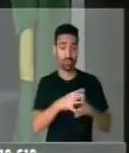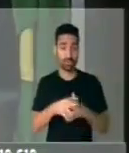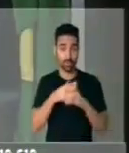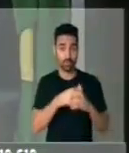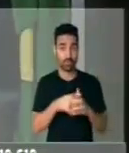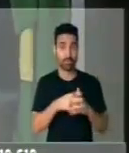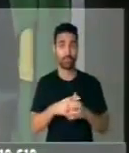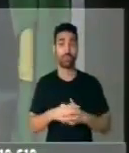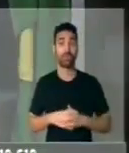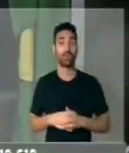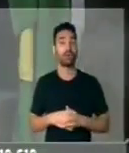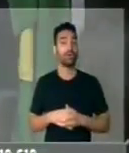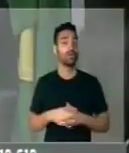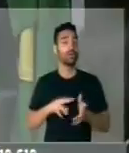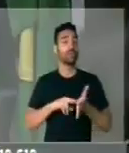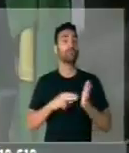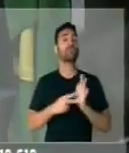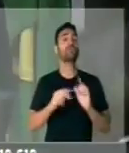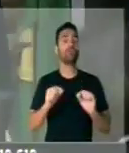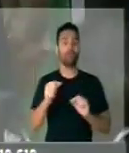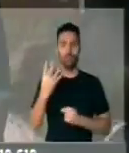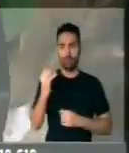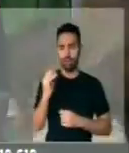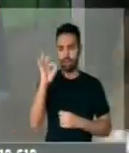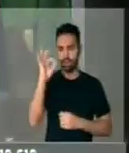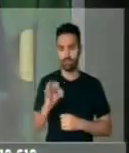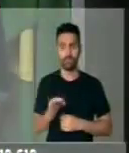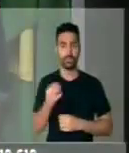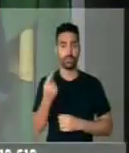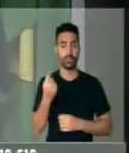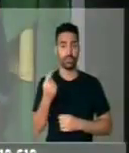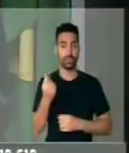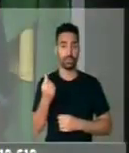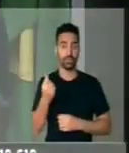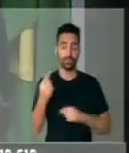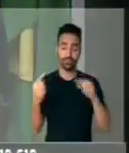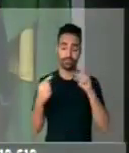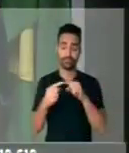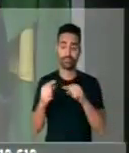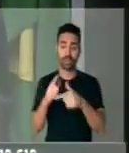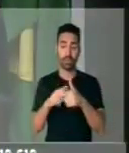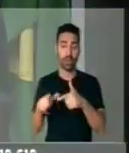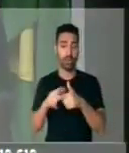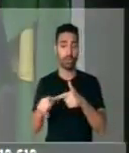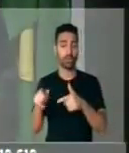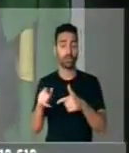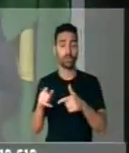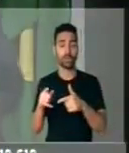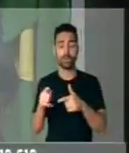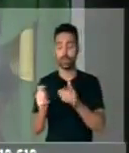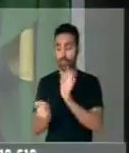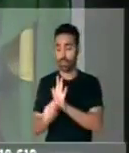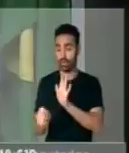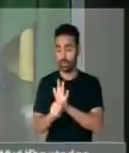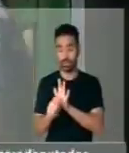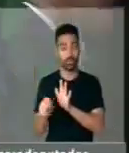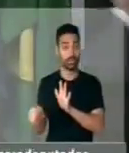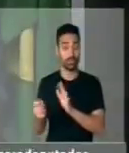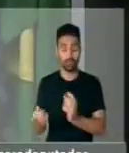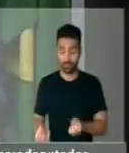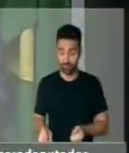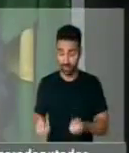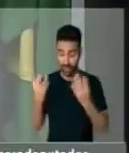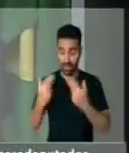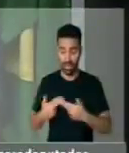Dell, corresponde a 40% do custo relacionado a problemas com drogas. De tudo que gasta para combater,